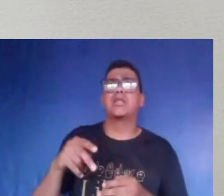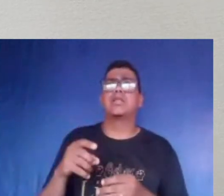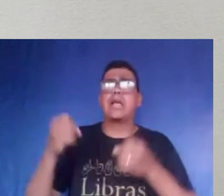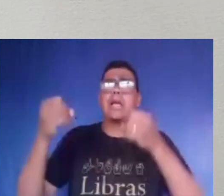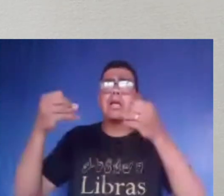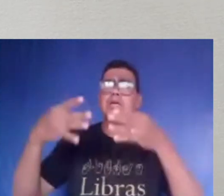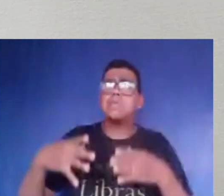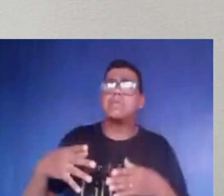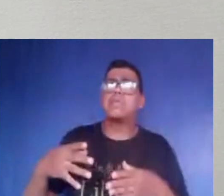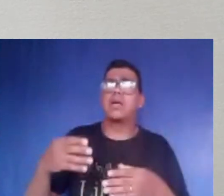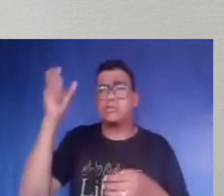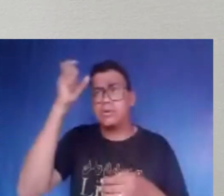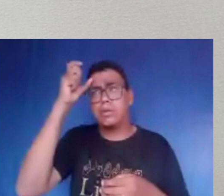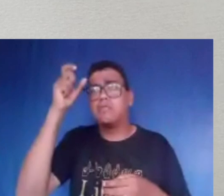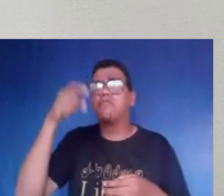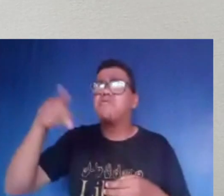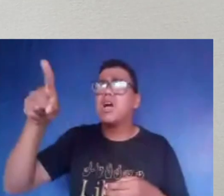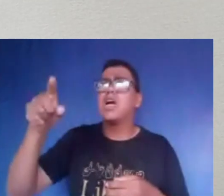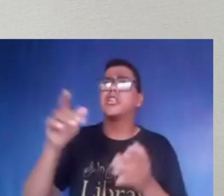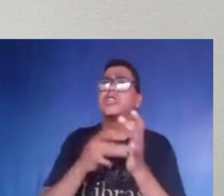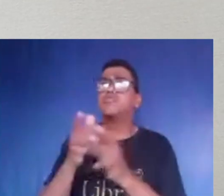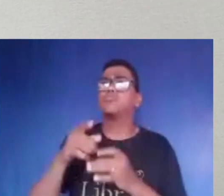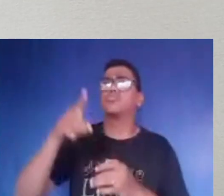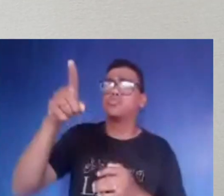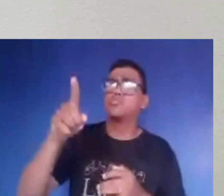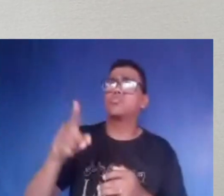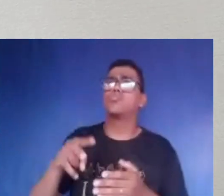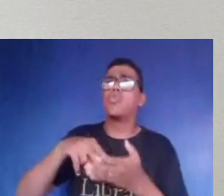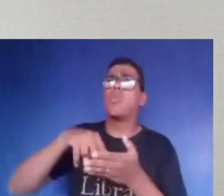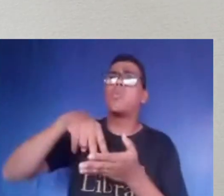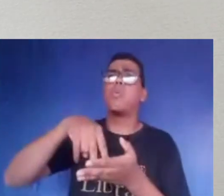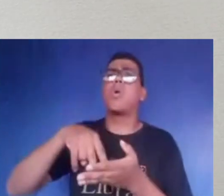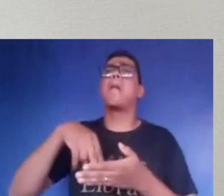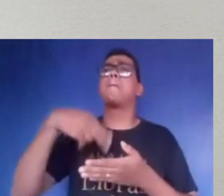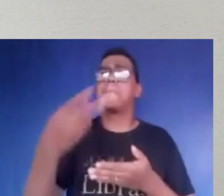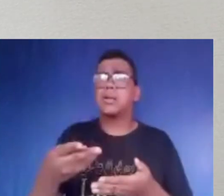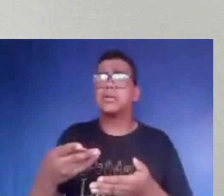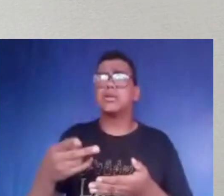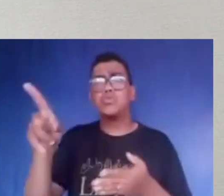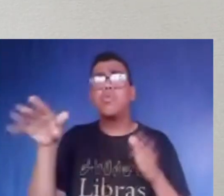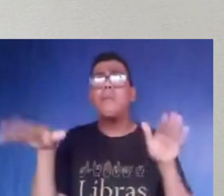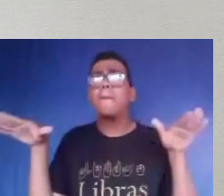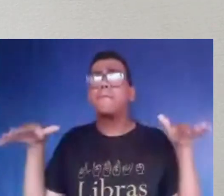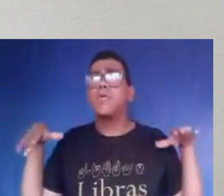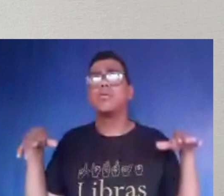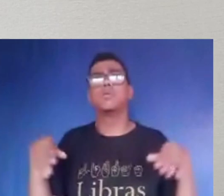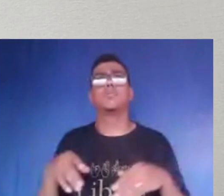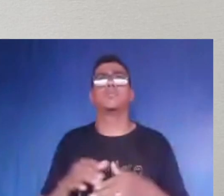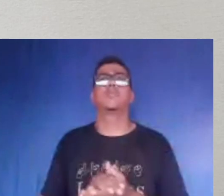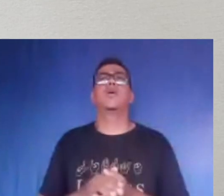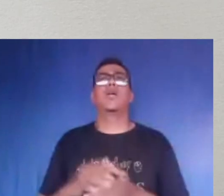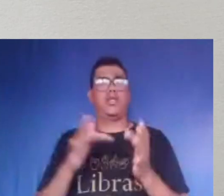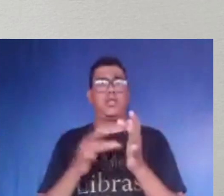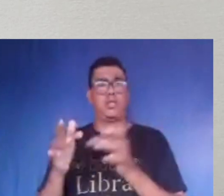naquele momento e diz que não deveria tentar o Senhor, seu Deus. Né? Hoje eu entendo que quando a gente ultrapassa os